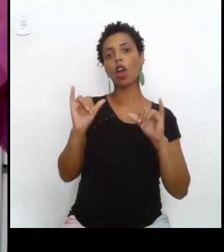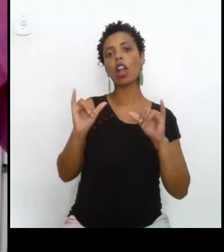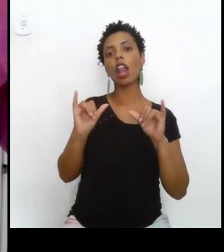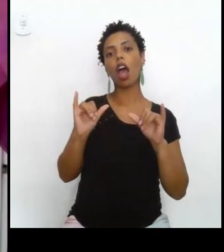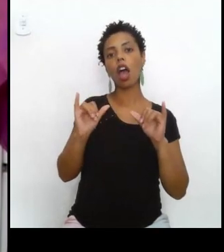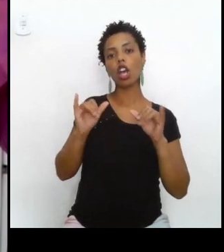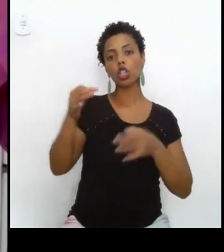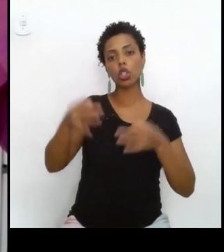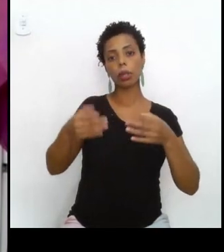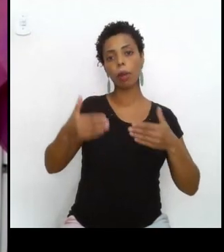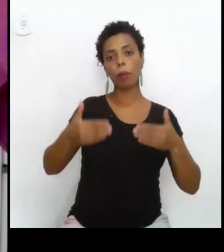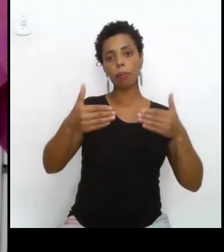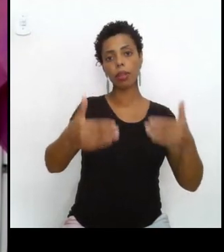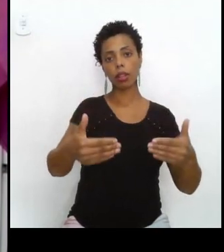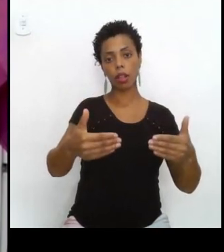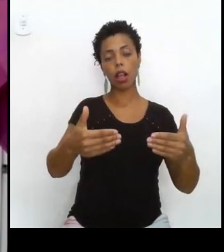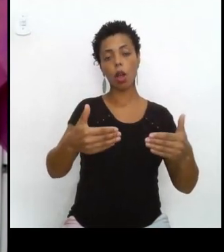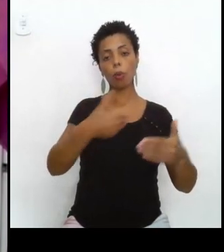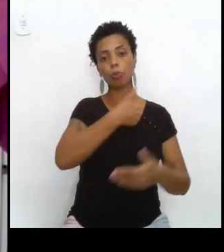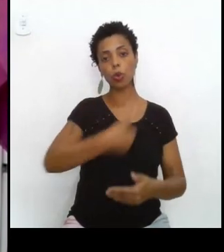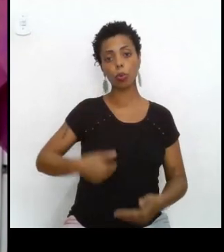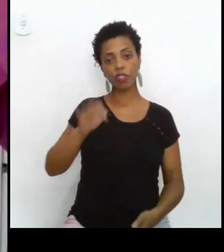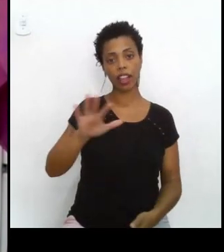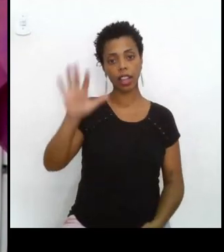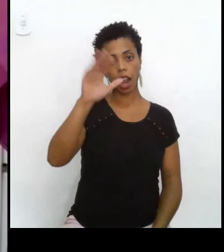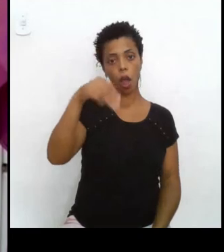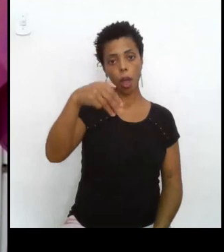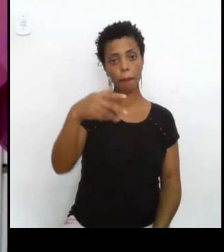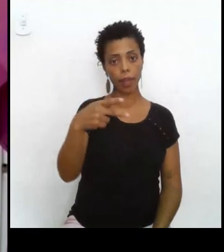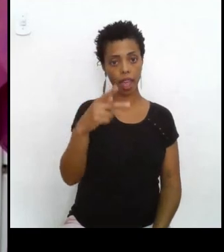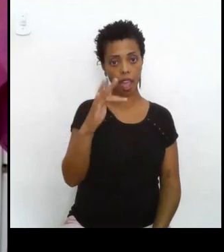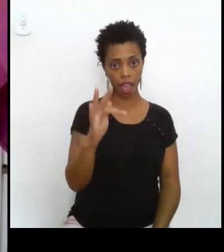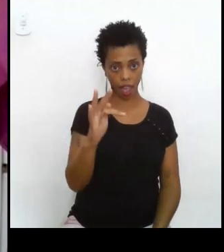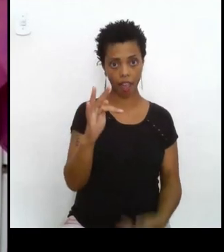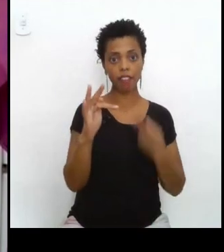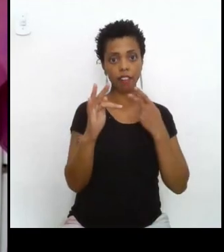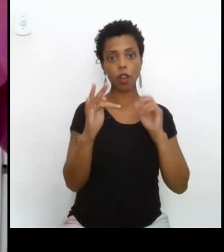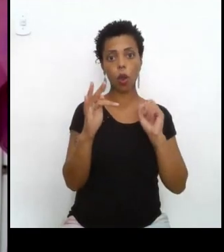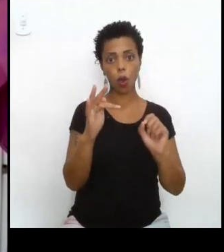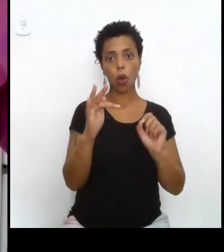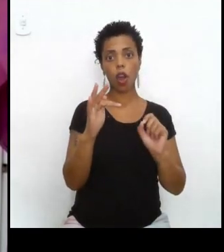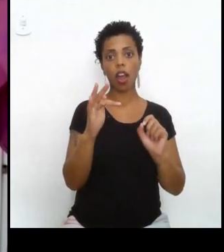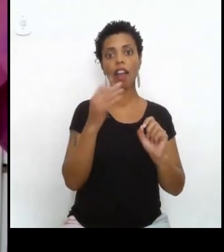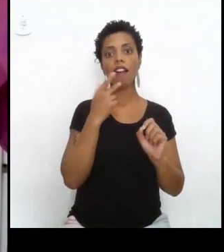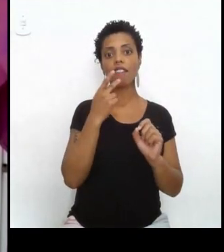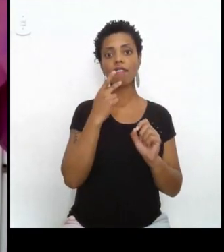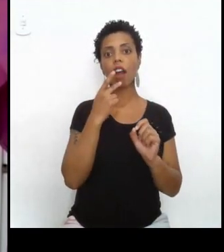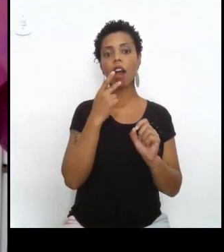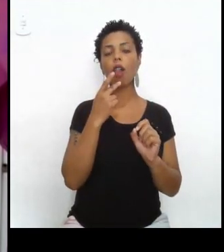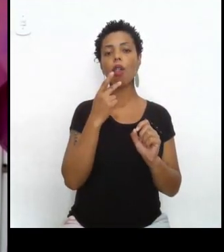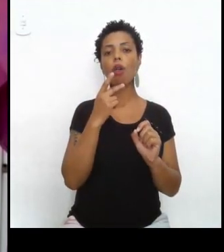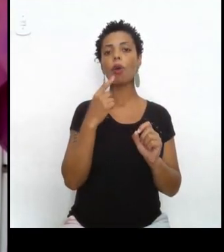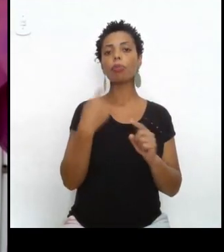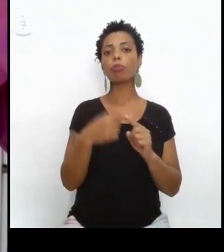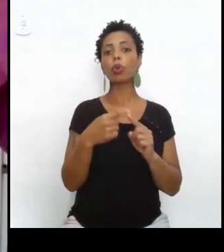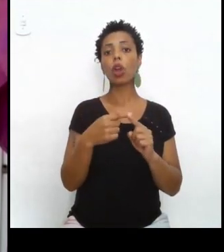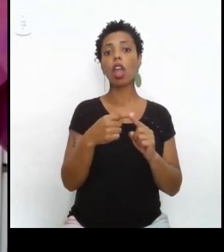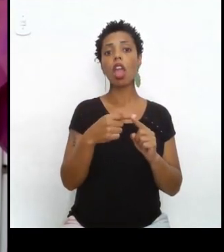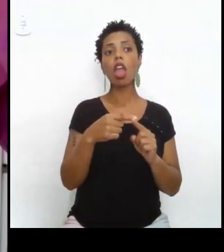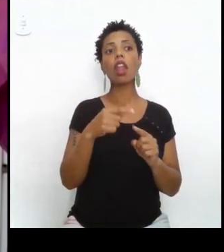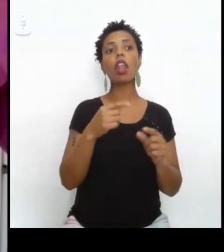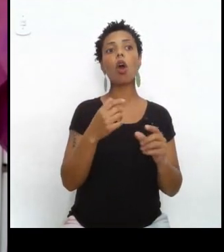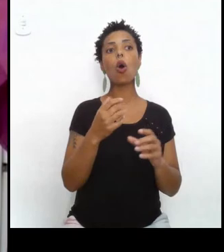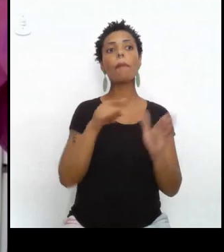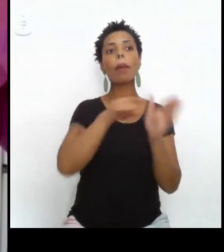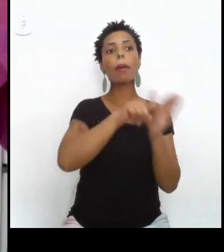e o MPF questiona o fato do censo demográfico de 2022 não ter incluído perguntas sobre a população LGBT e a mãe